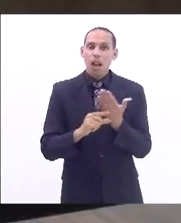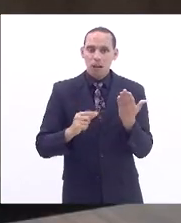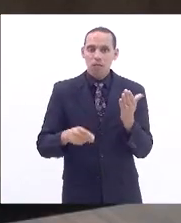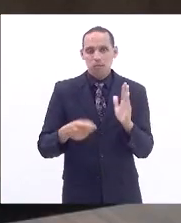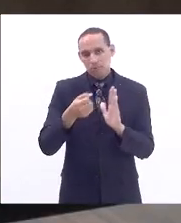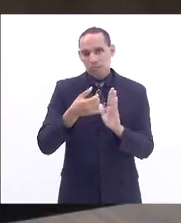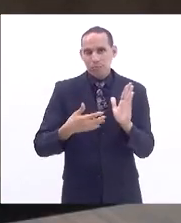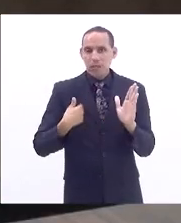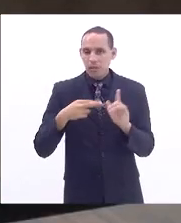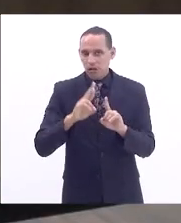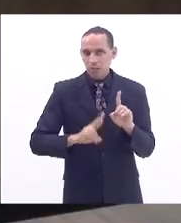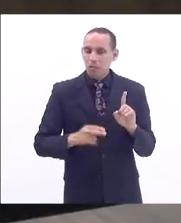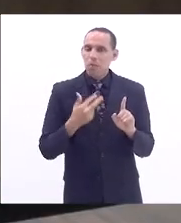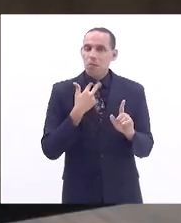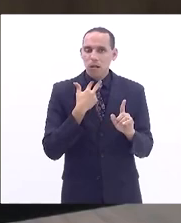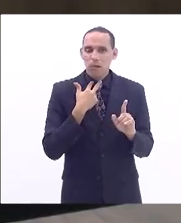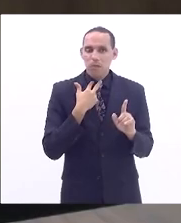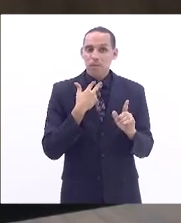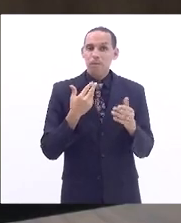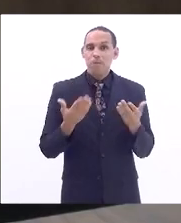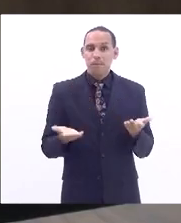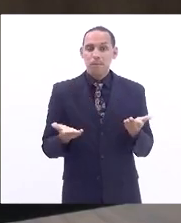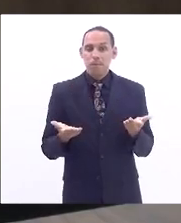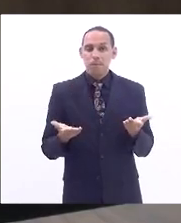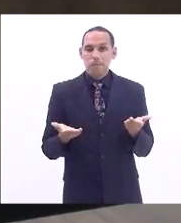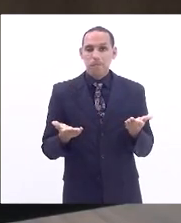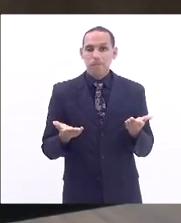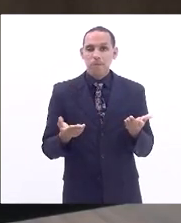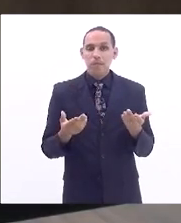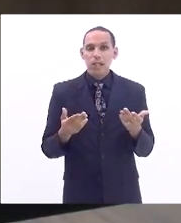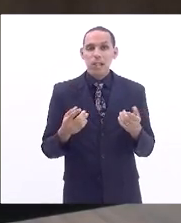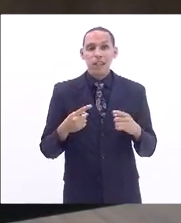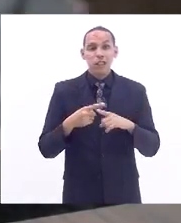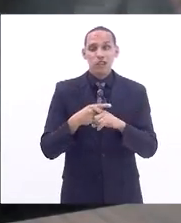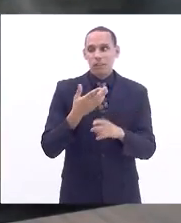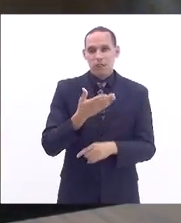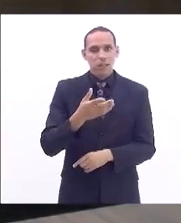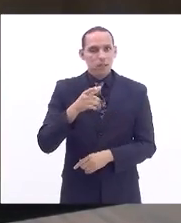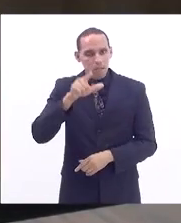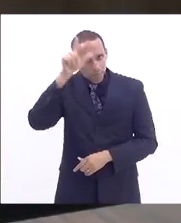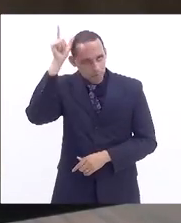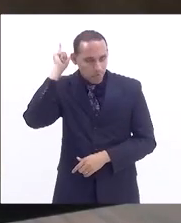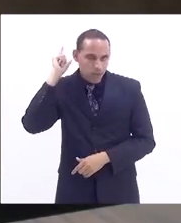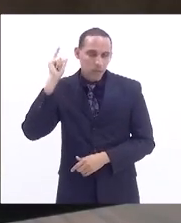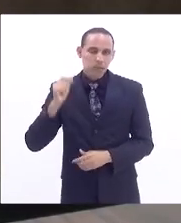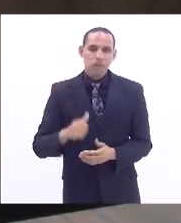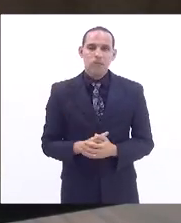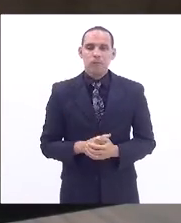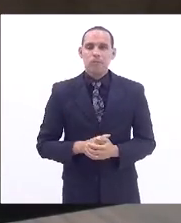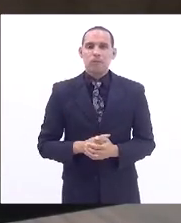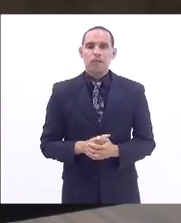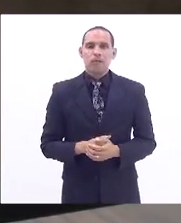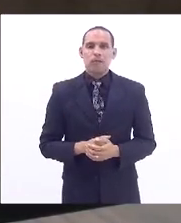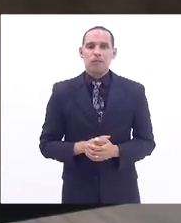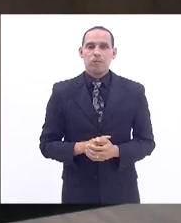matéria não posso ser o relator nesse caso Qual a divergência Deputado dos Paulo seria